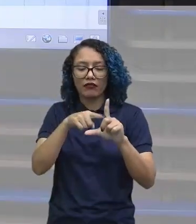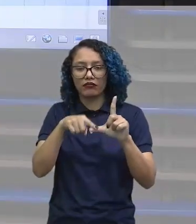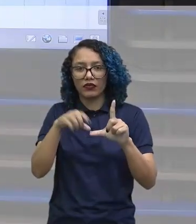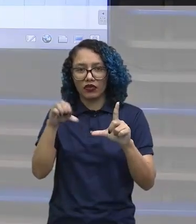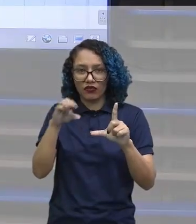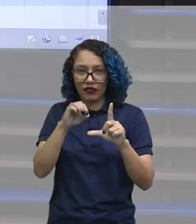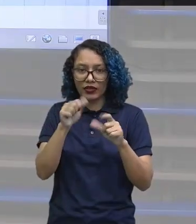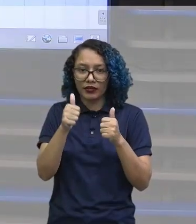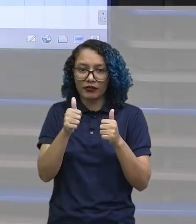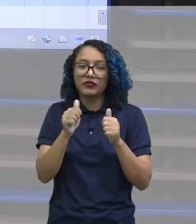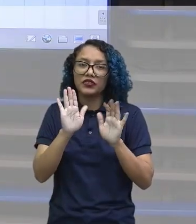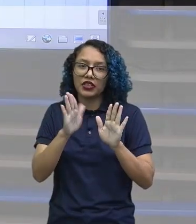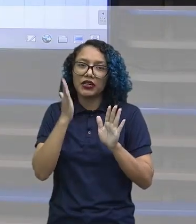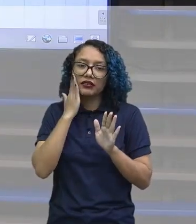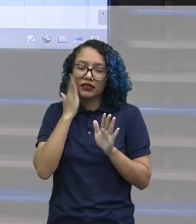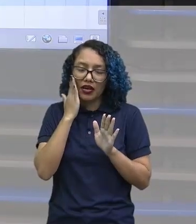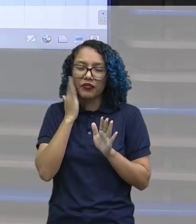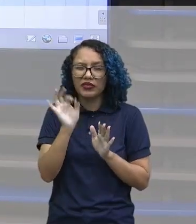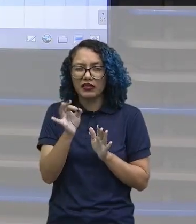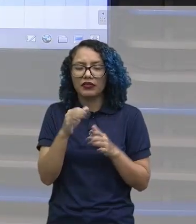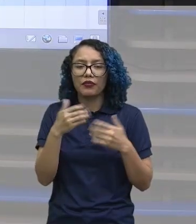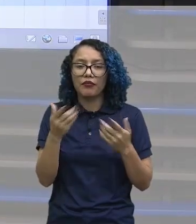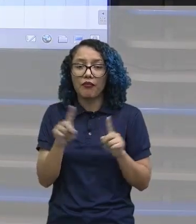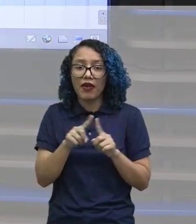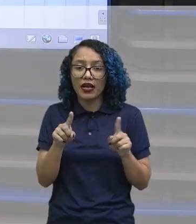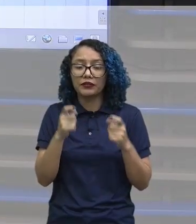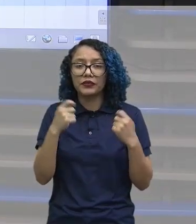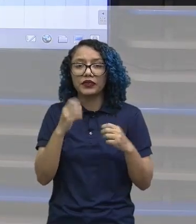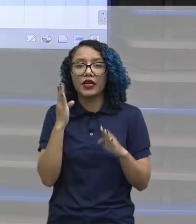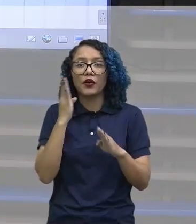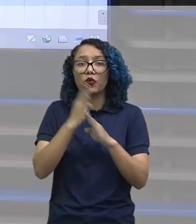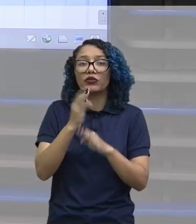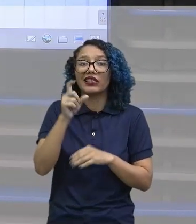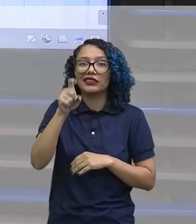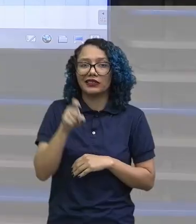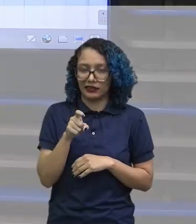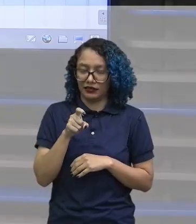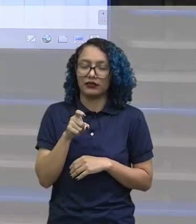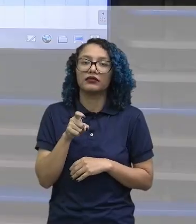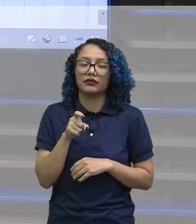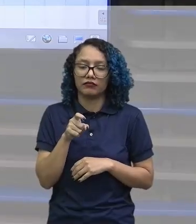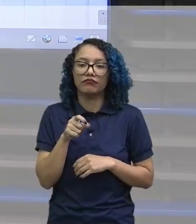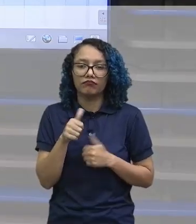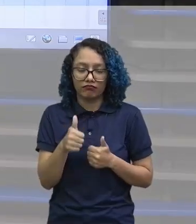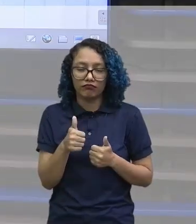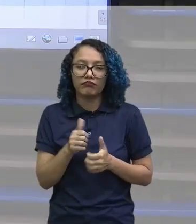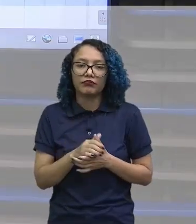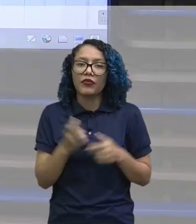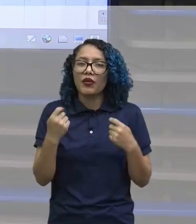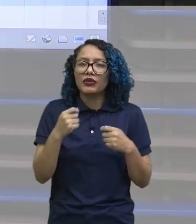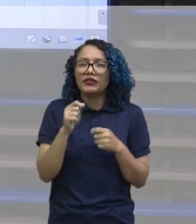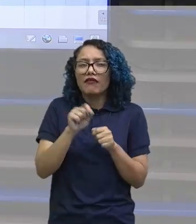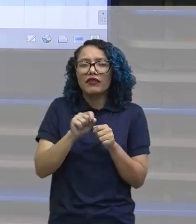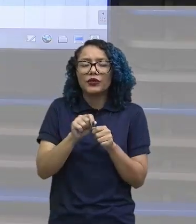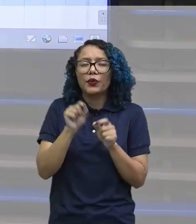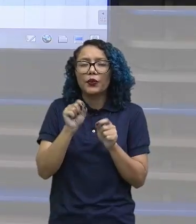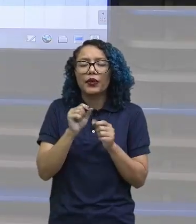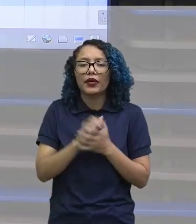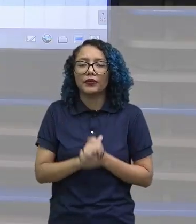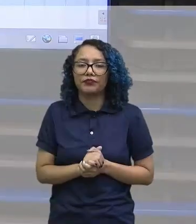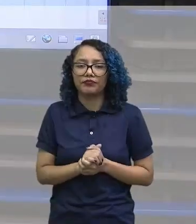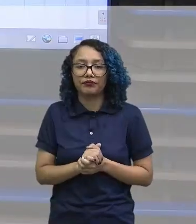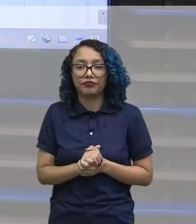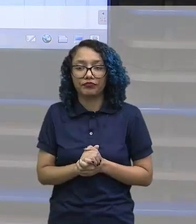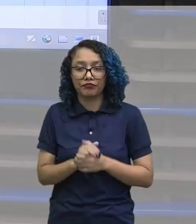valor do ângulo reto nós já sabemos que é 90. Ele quer que determine o valor do x. Então, aluno, vamos fazer o seguinte, ó. Nós vamos somar